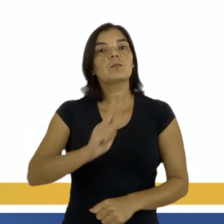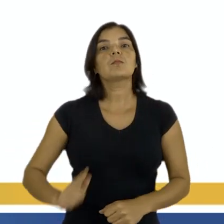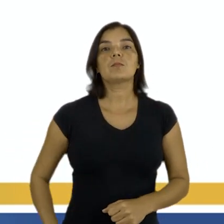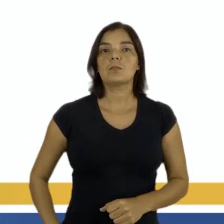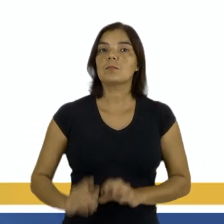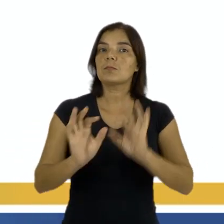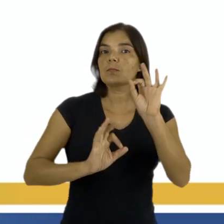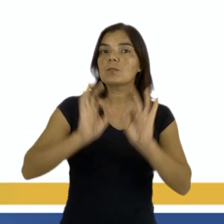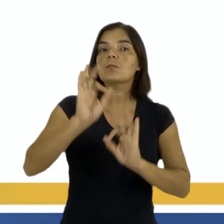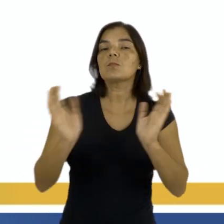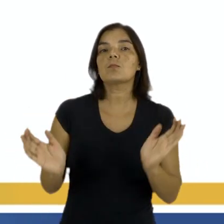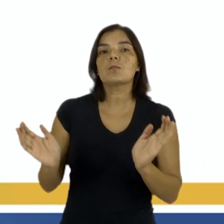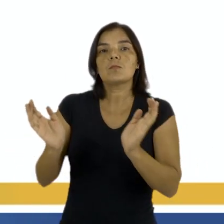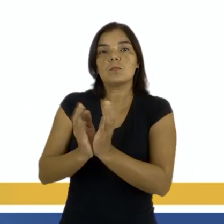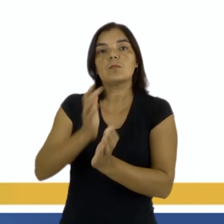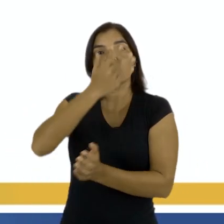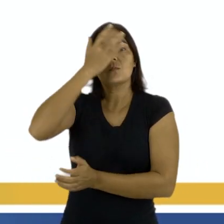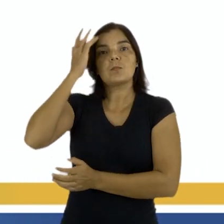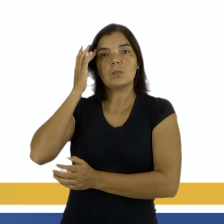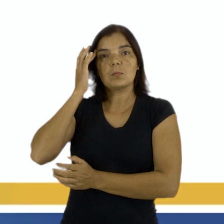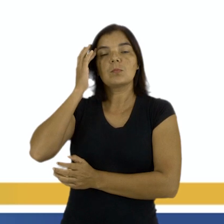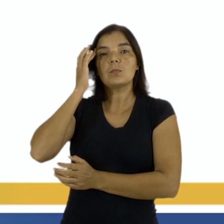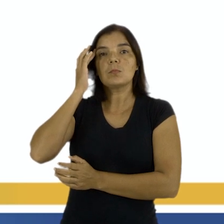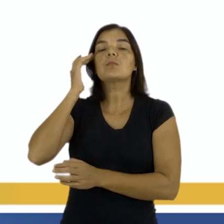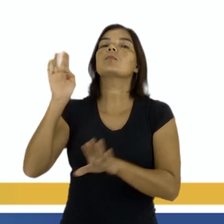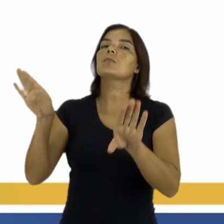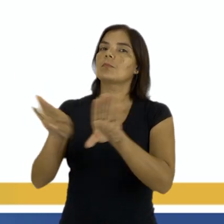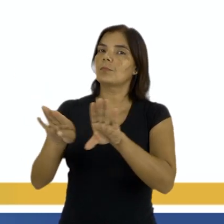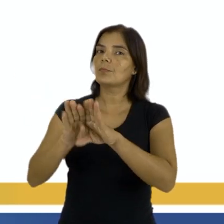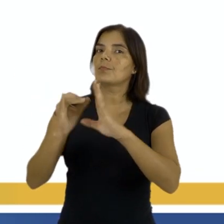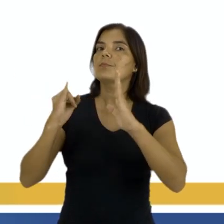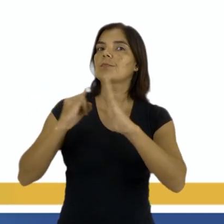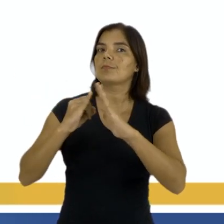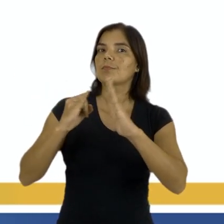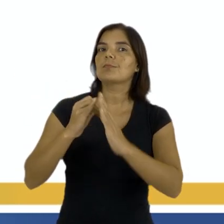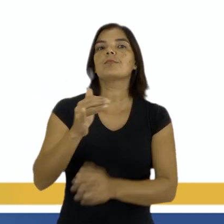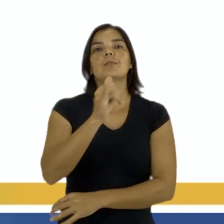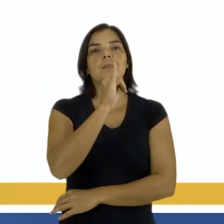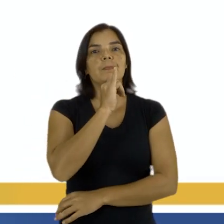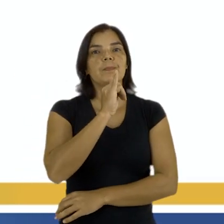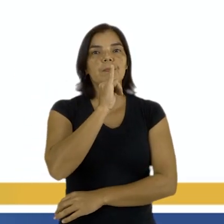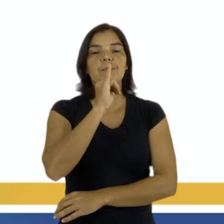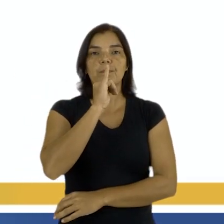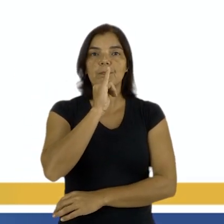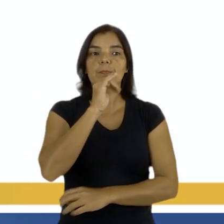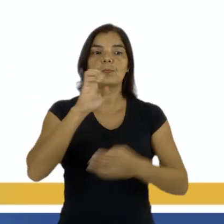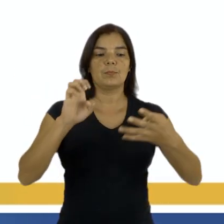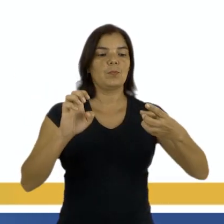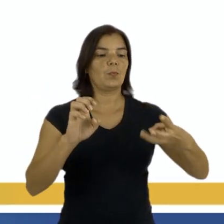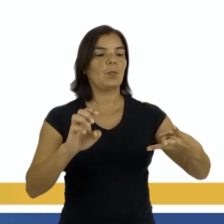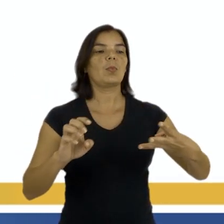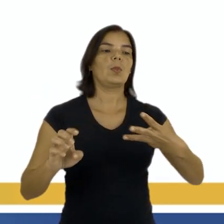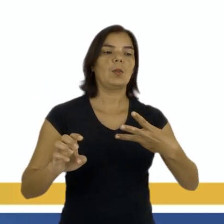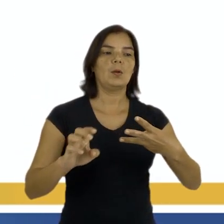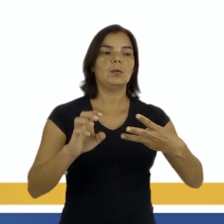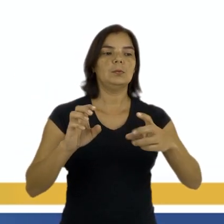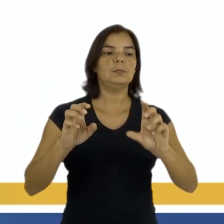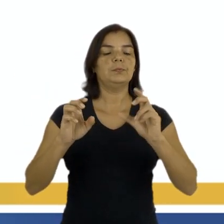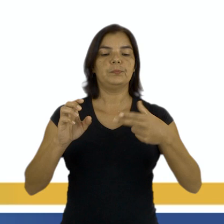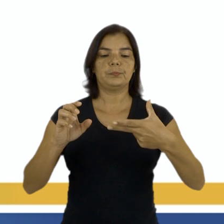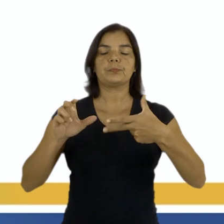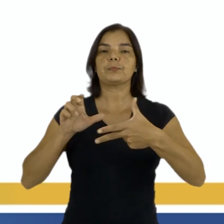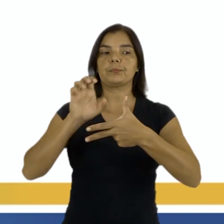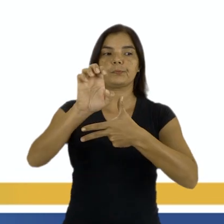ser formado por um grupo de indivíduos e de instituições, como, por exemplo, o Poder Executivo, que conta com